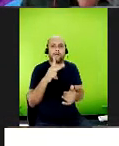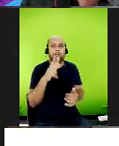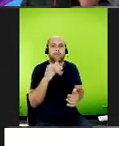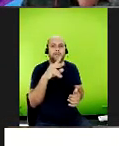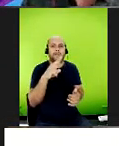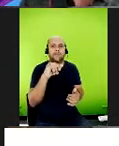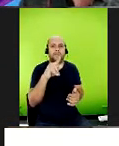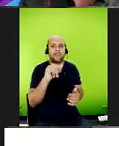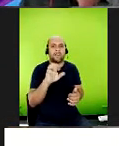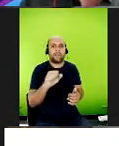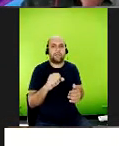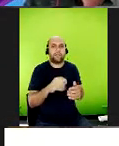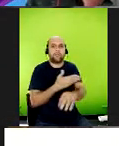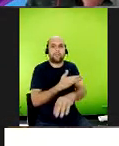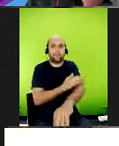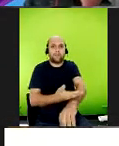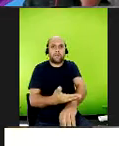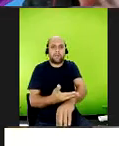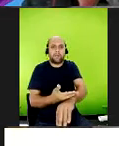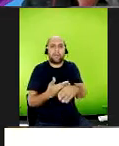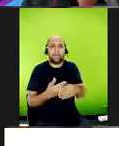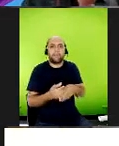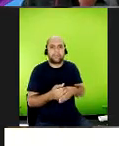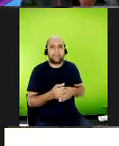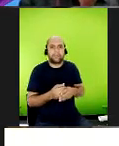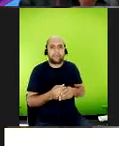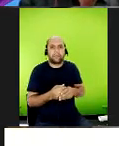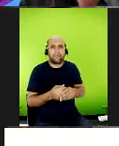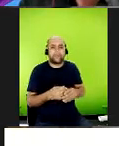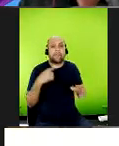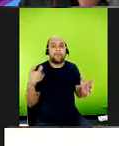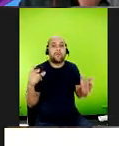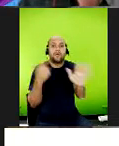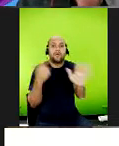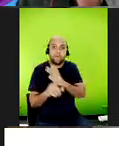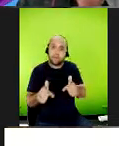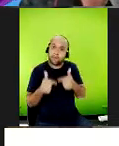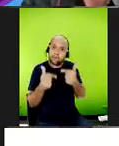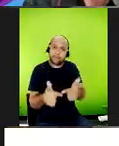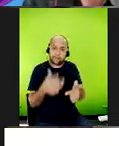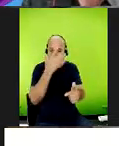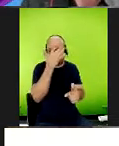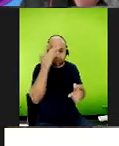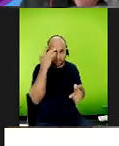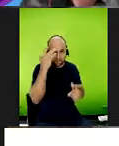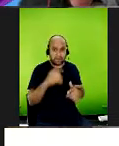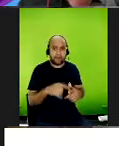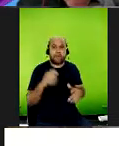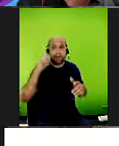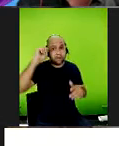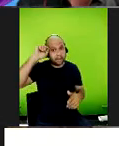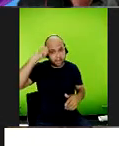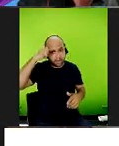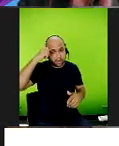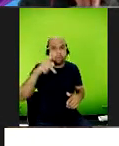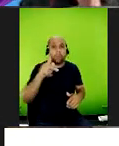né procura na internet está aberto para todo mundo esse jogo do privilégio Branco só perguntas que são feitas para pessoas que são tidas como negras ou aquele